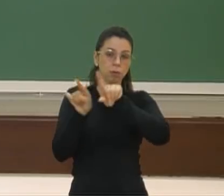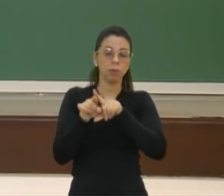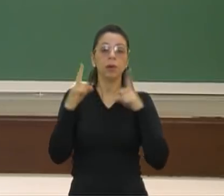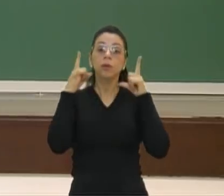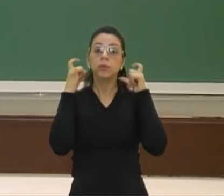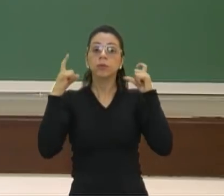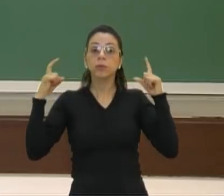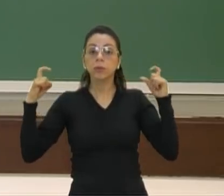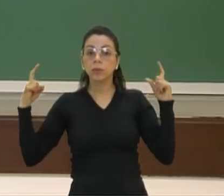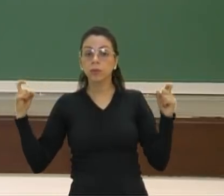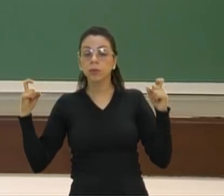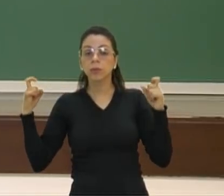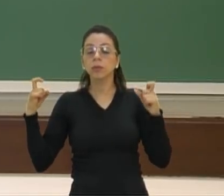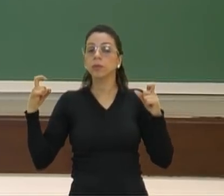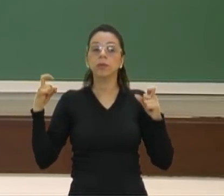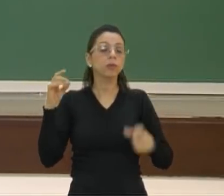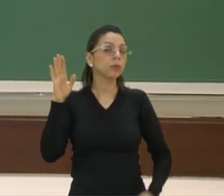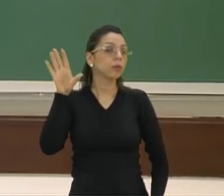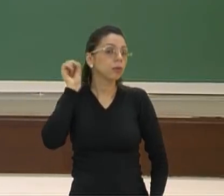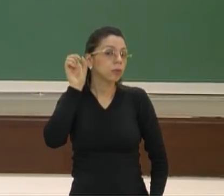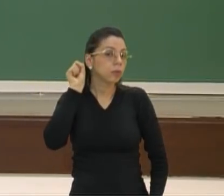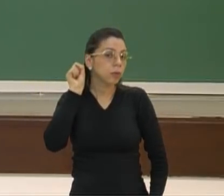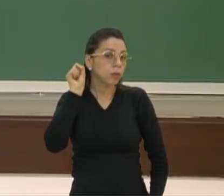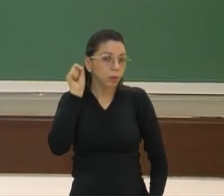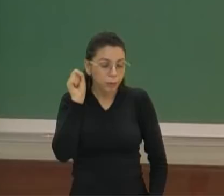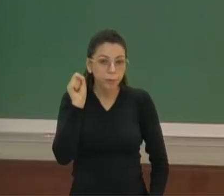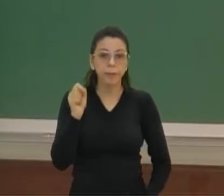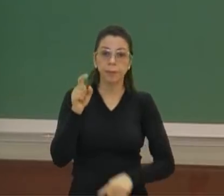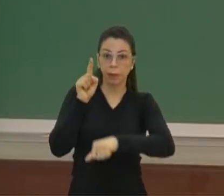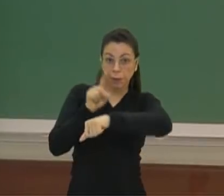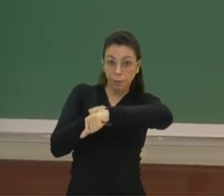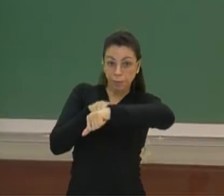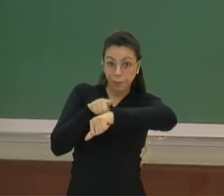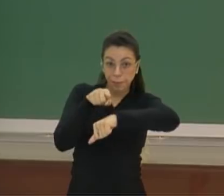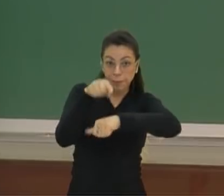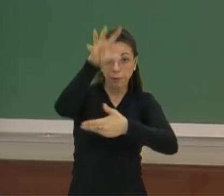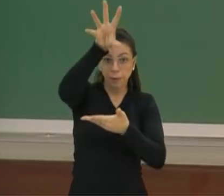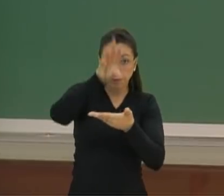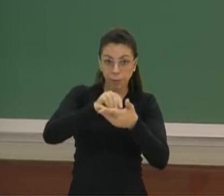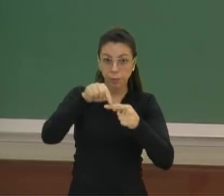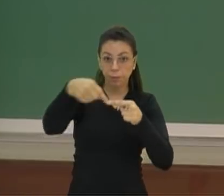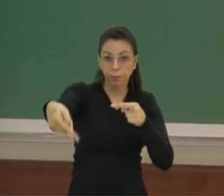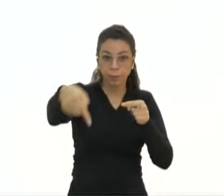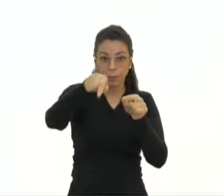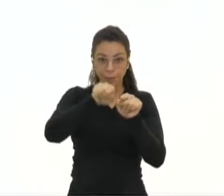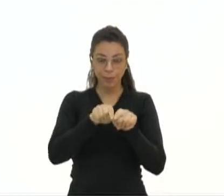no caso da audição. Eu vou dar um tempinho para vocês copiarem e eu já volto.